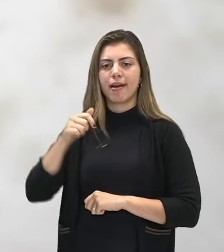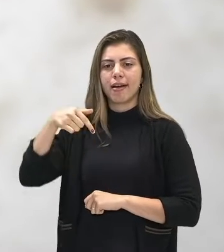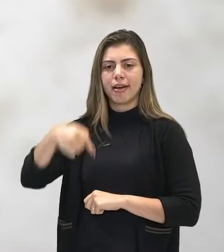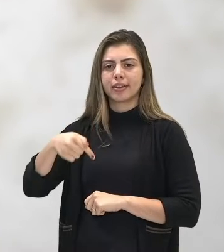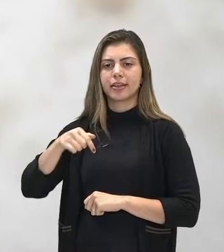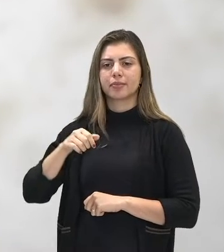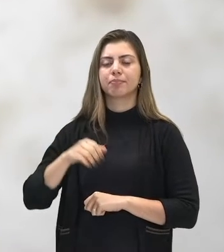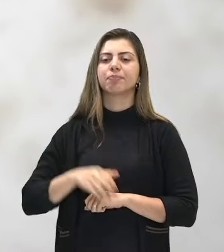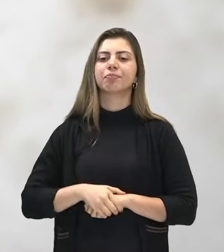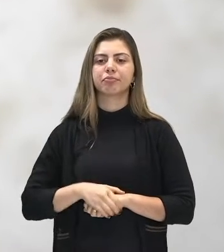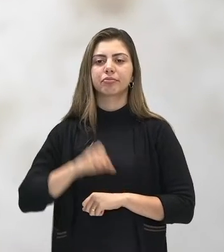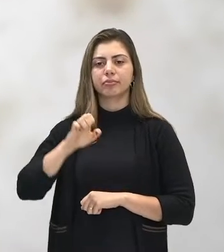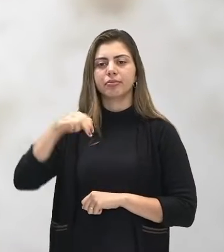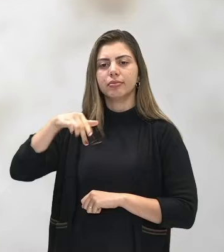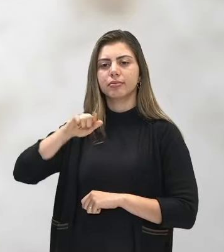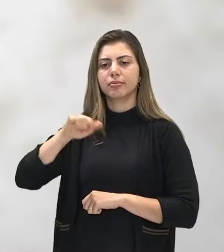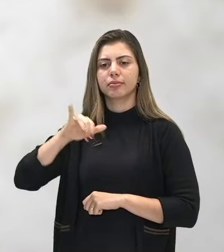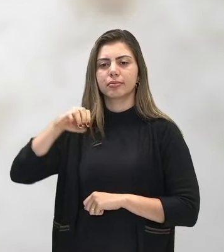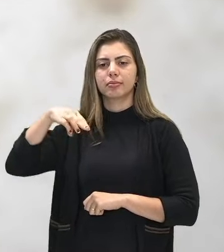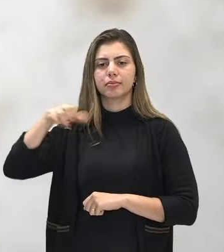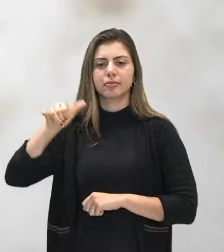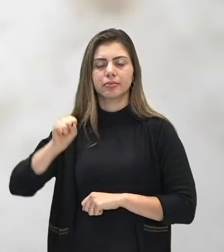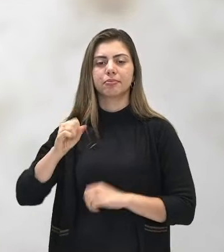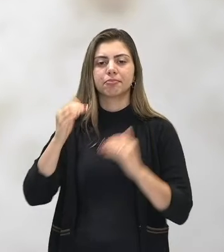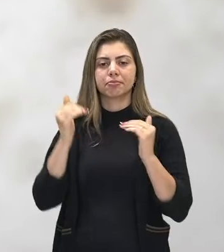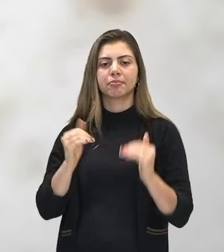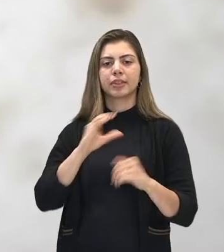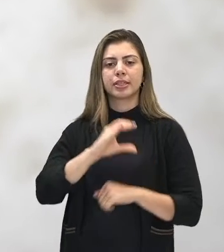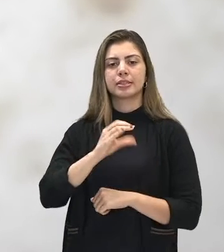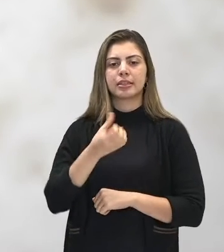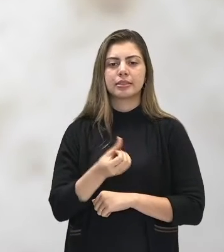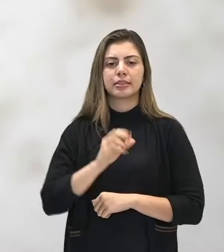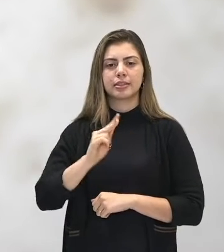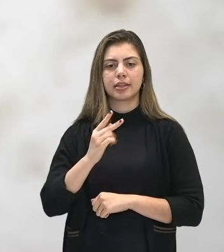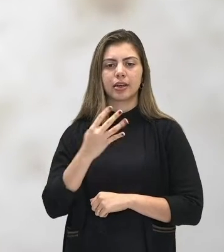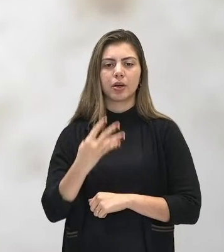H2O2, Aq, enzimas